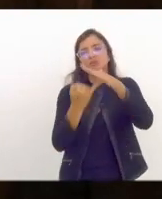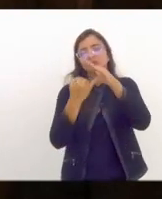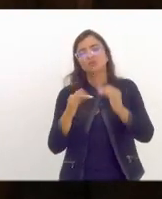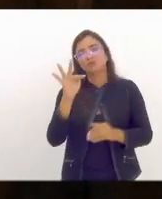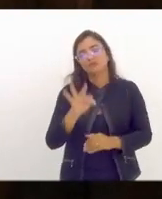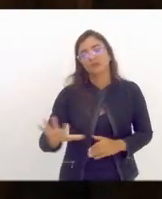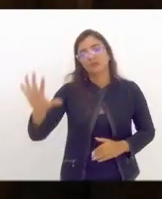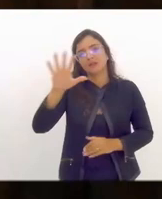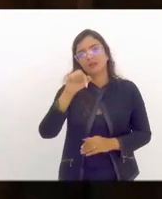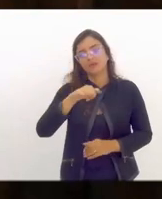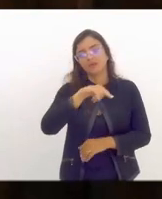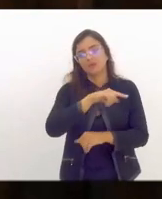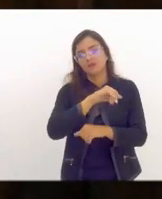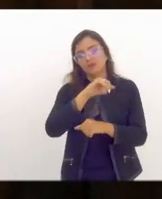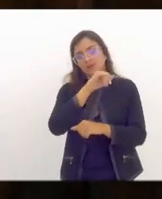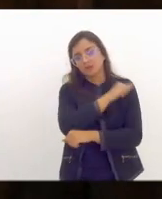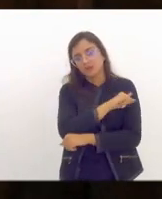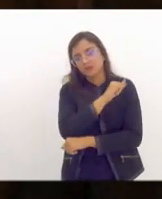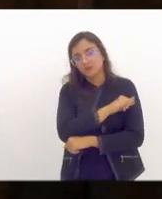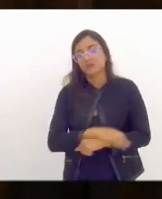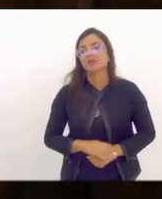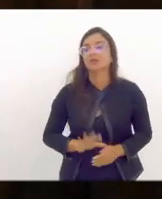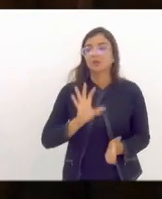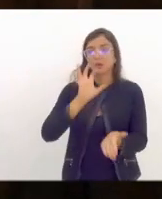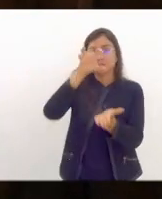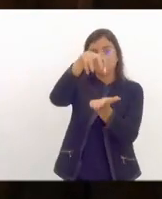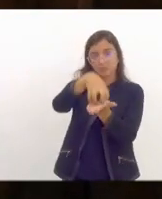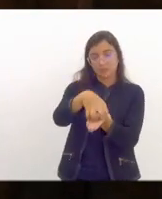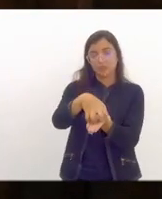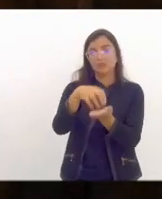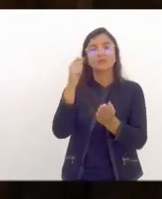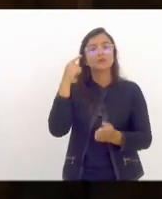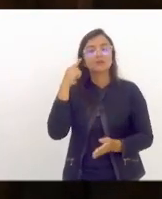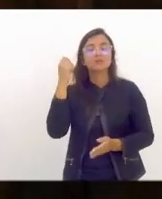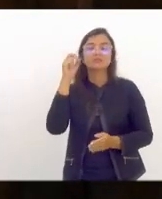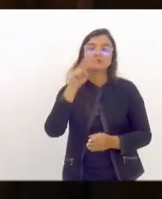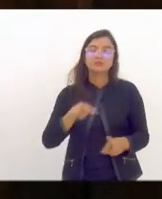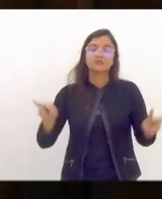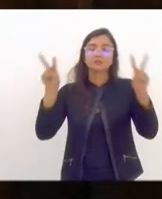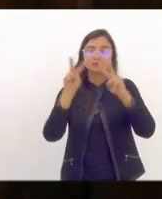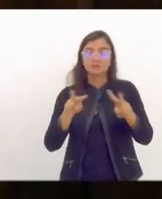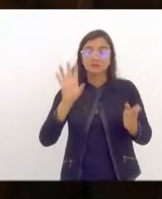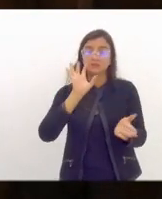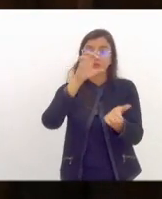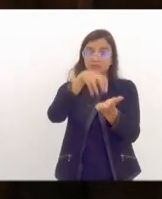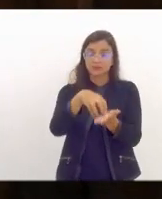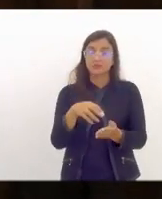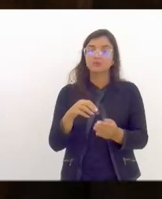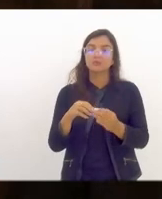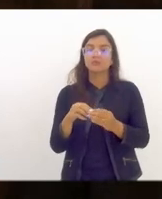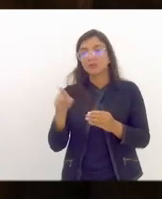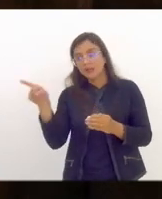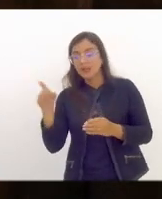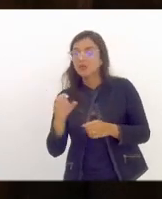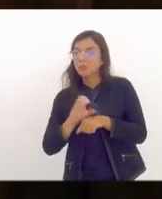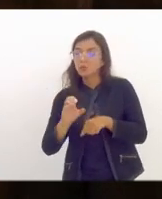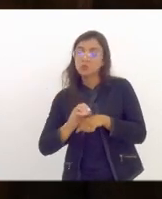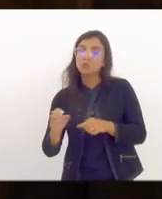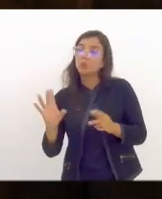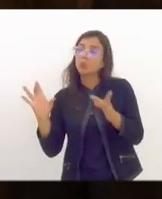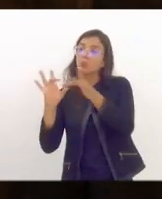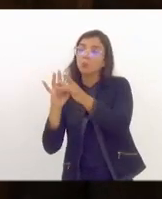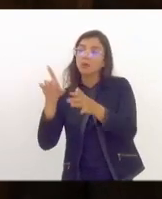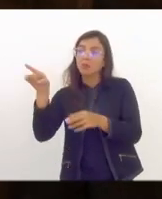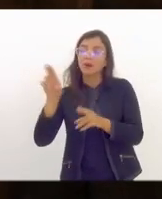o Polo audiovisual pontini tornou-se centro de extensão de custo do IFRJ mas infelizmente